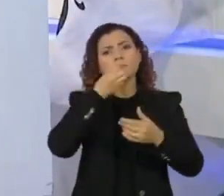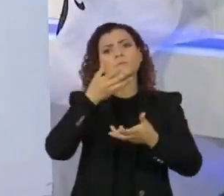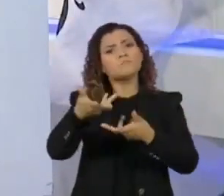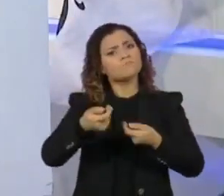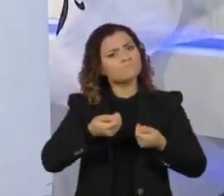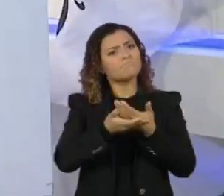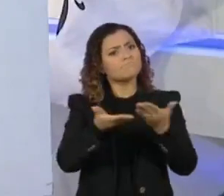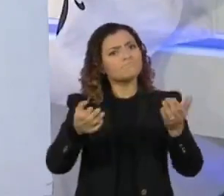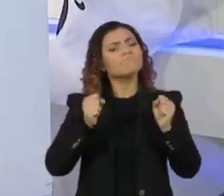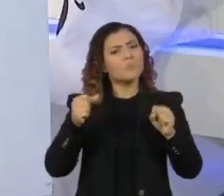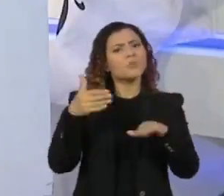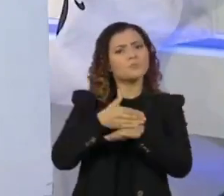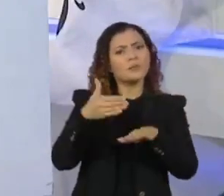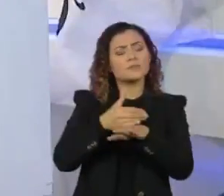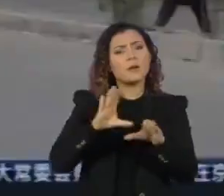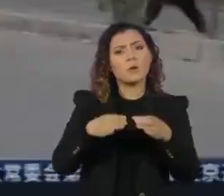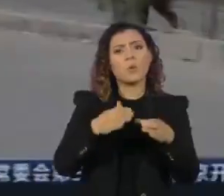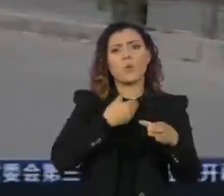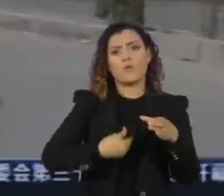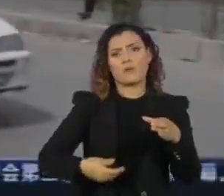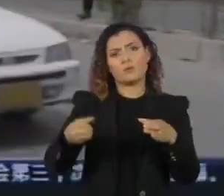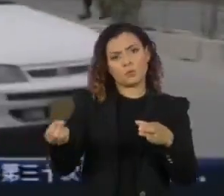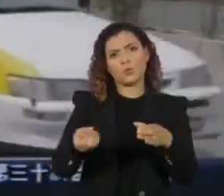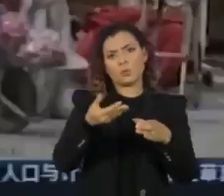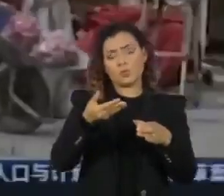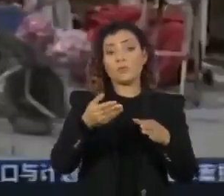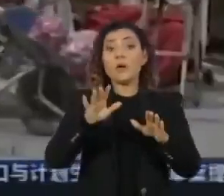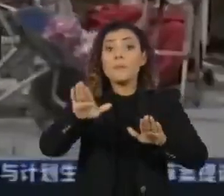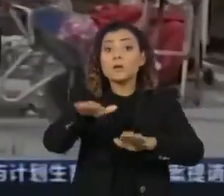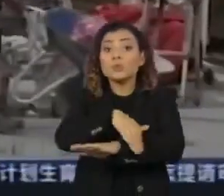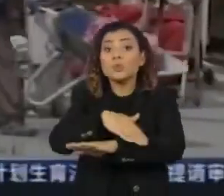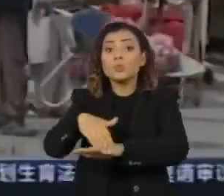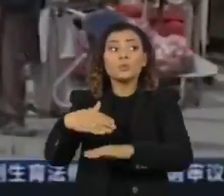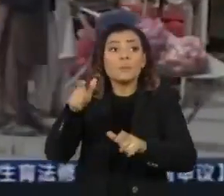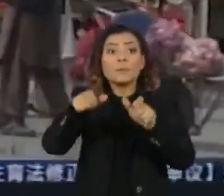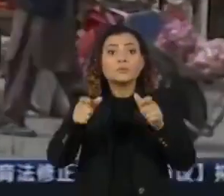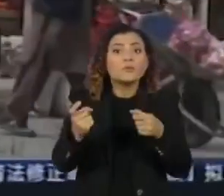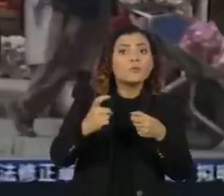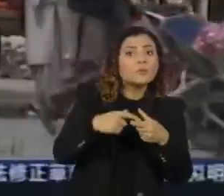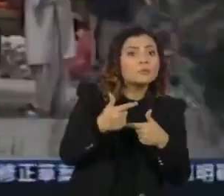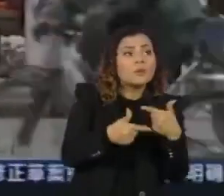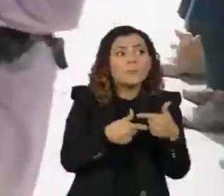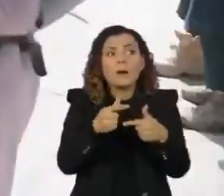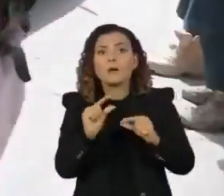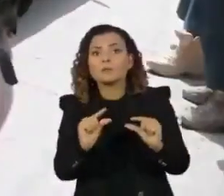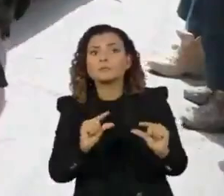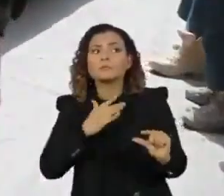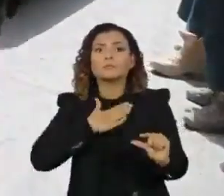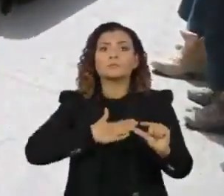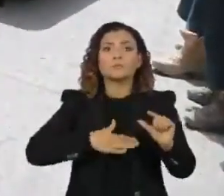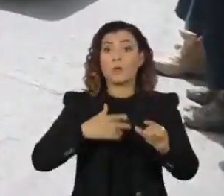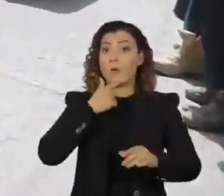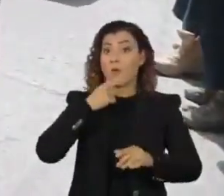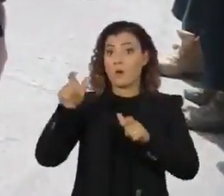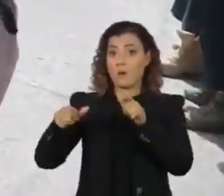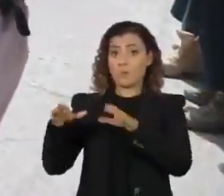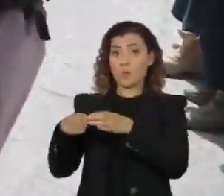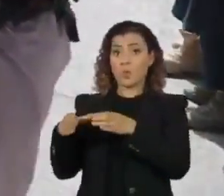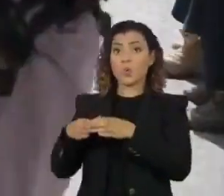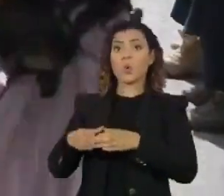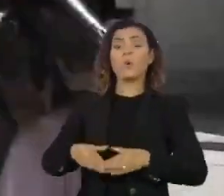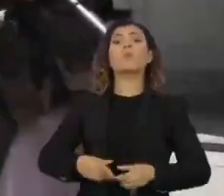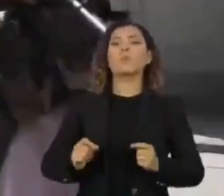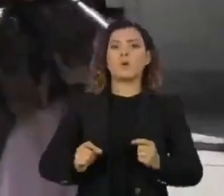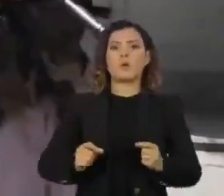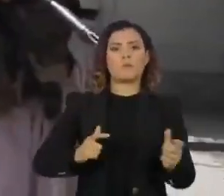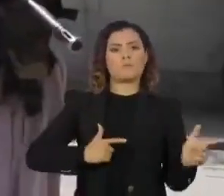bem-vindas e que podem fazer parte do novo governo. Nas ruas, as pessoas começam a voltar ao trabalho. Homens do Talibã fazem a segurança